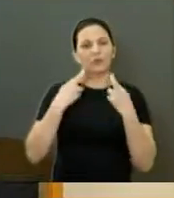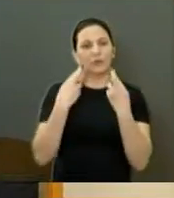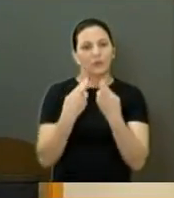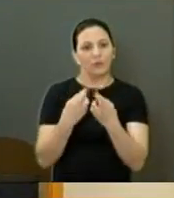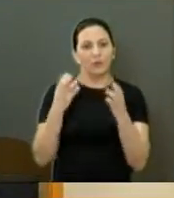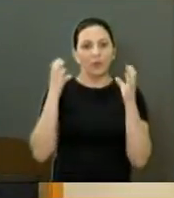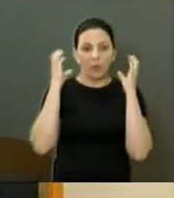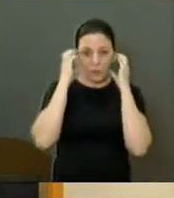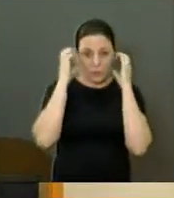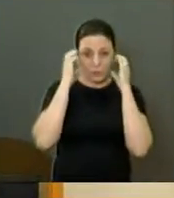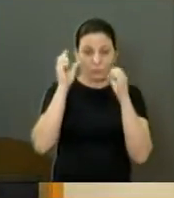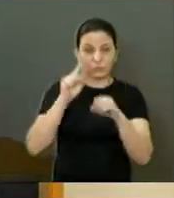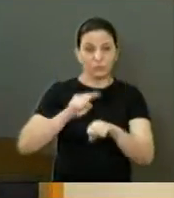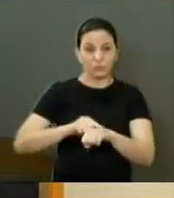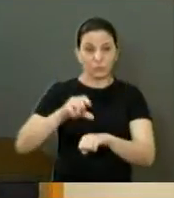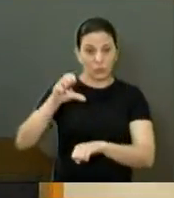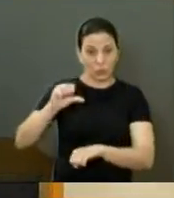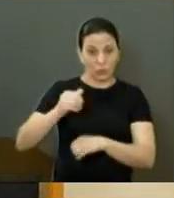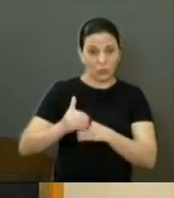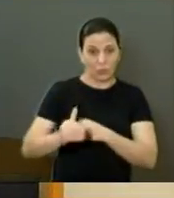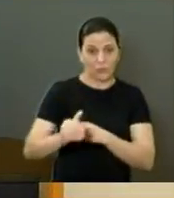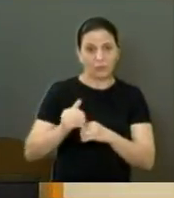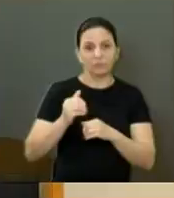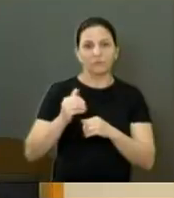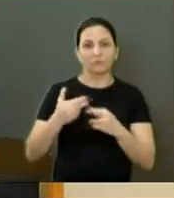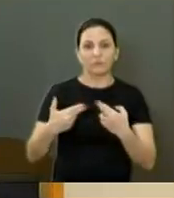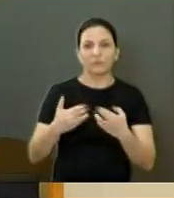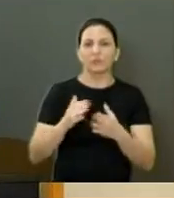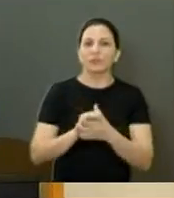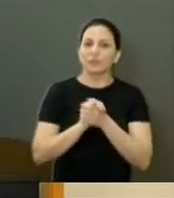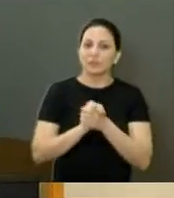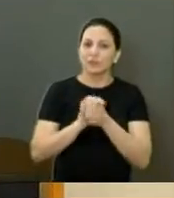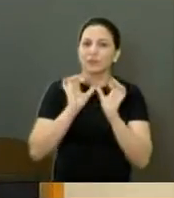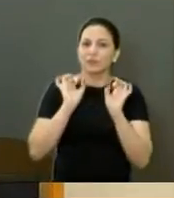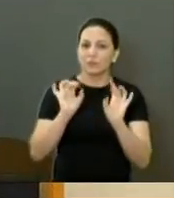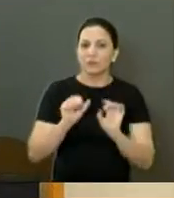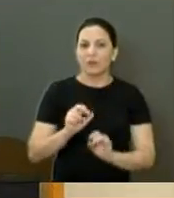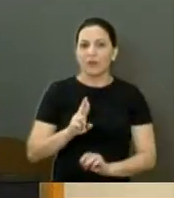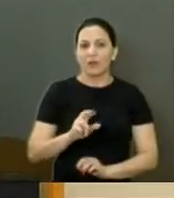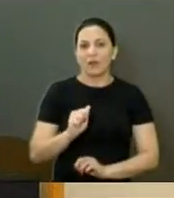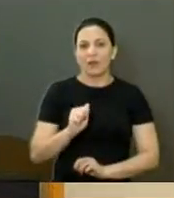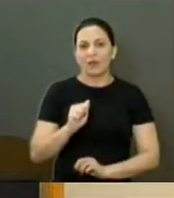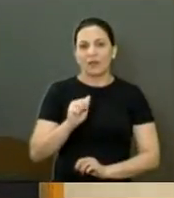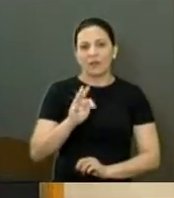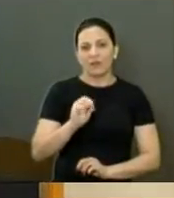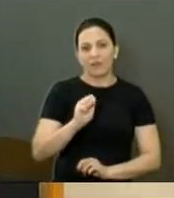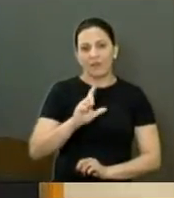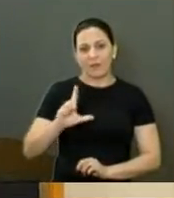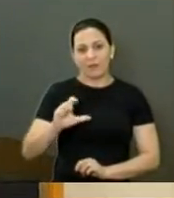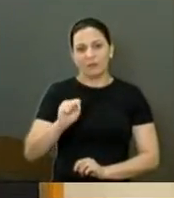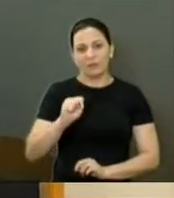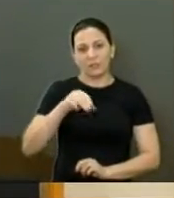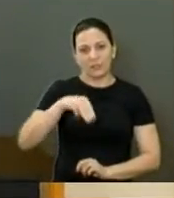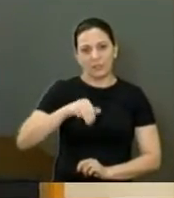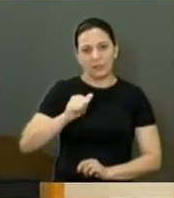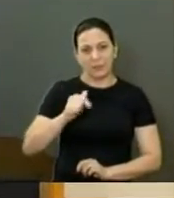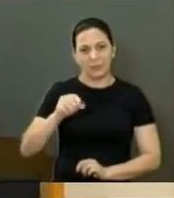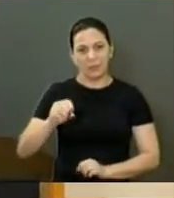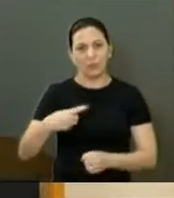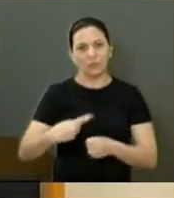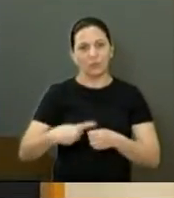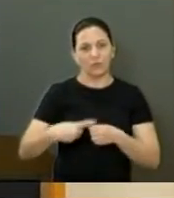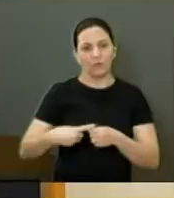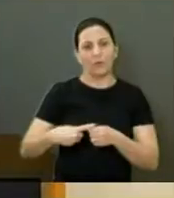Uniara. Hoje faço uma saudação especial a Rafael Simão, morador do Jardim Brasil e